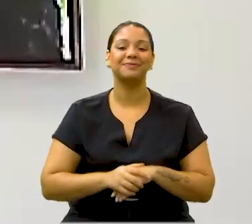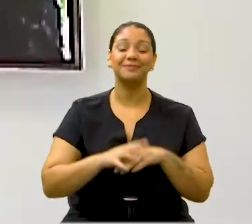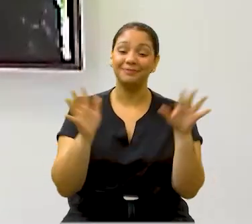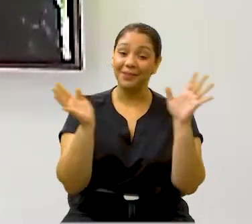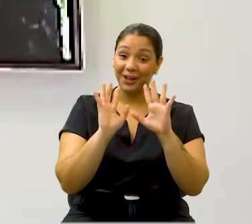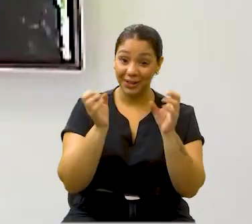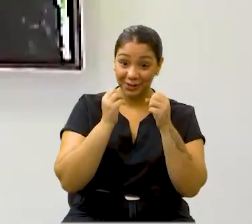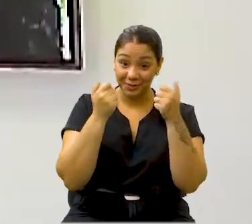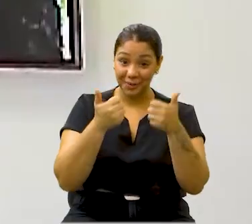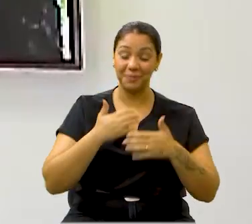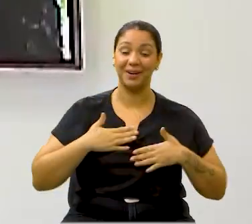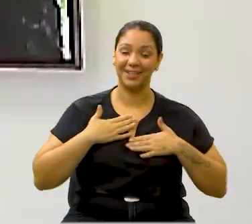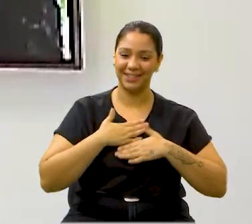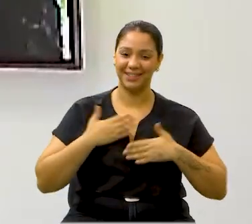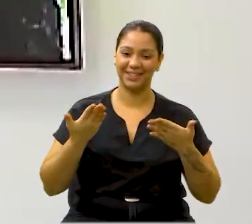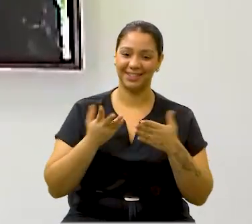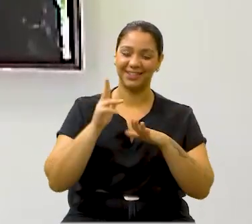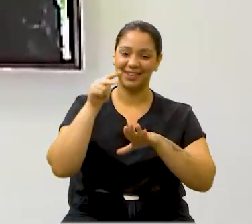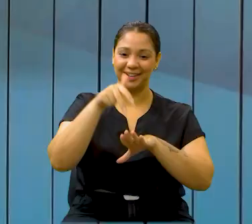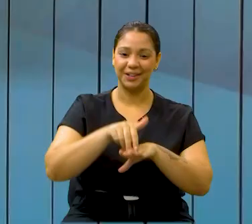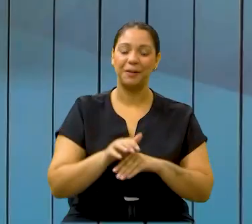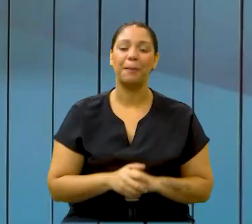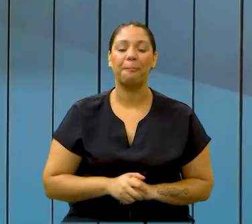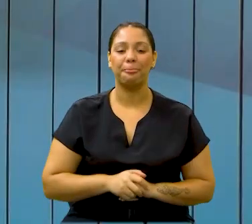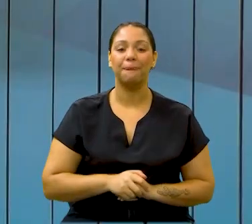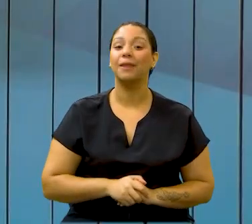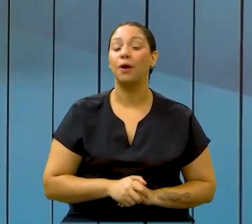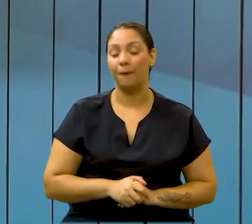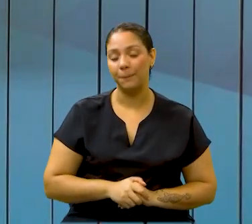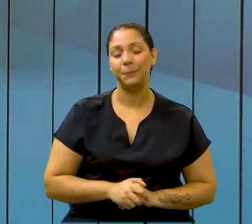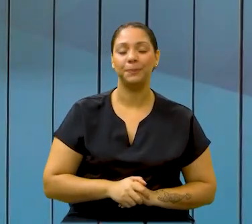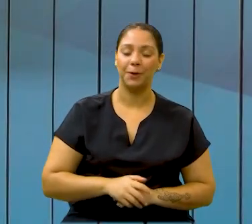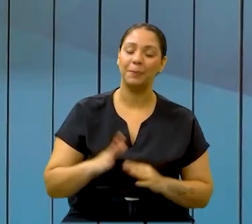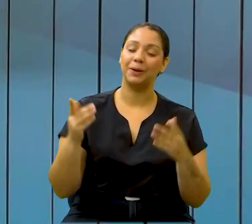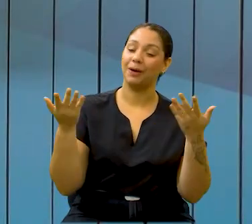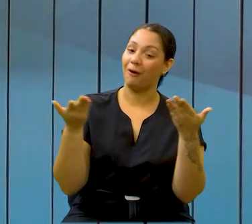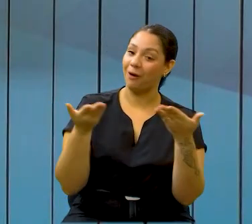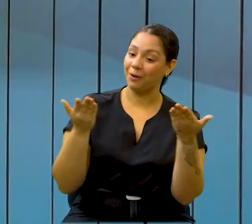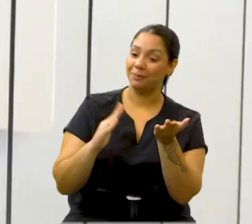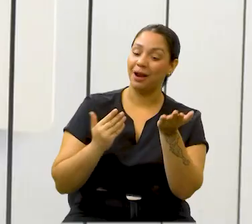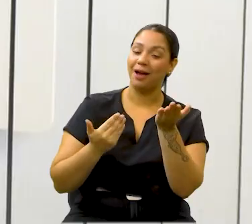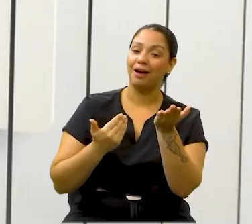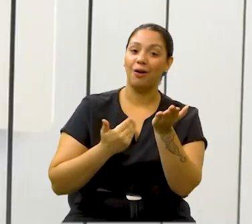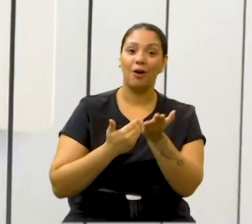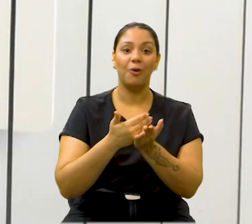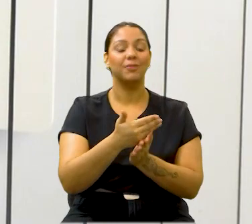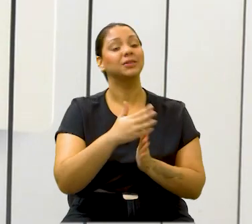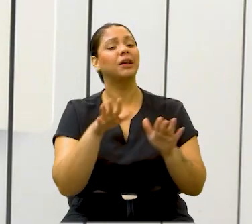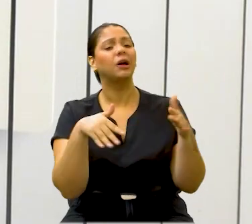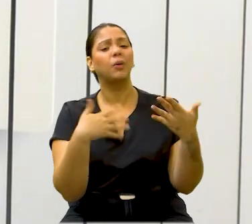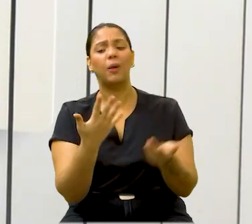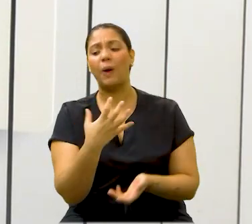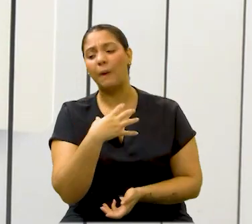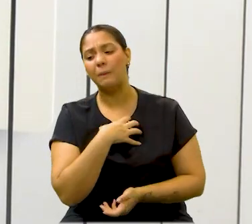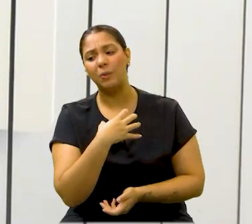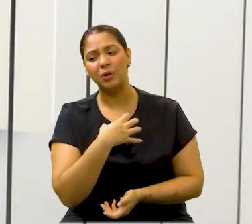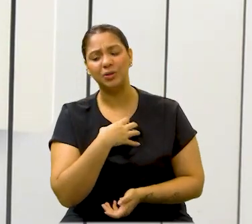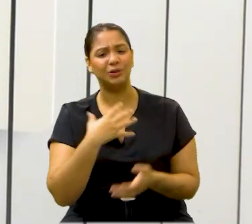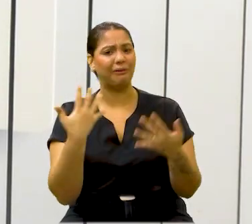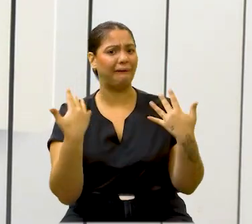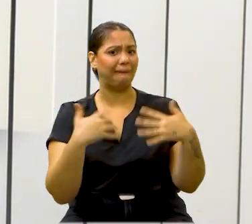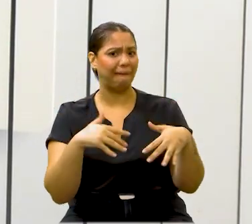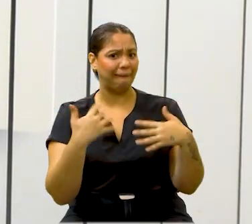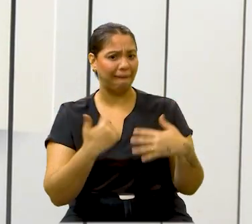um prazer estar aqui com vocês hoje. Renata, olha só, para a gente começar então, qual é o motivo desse número